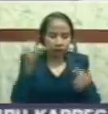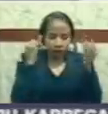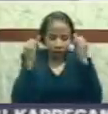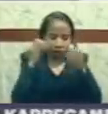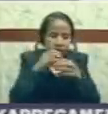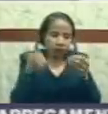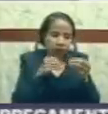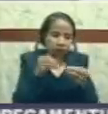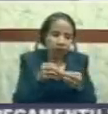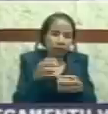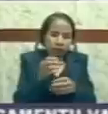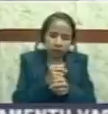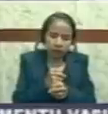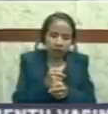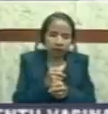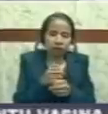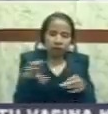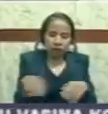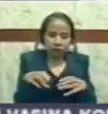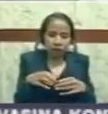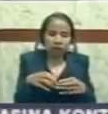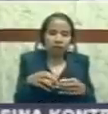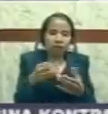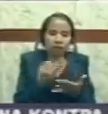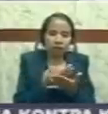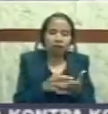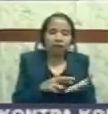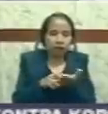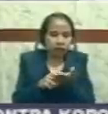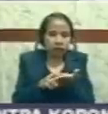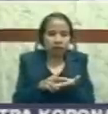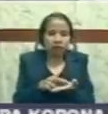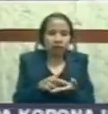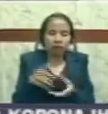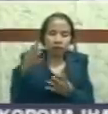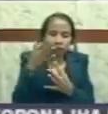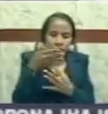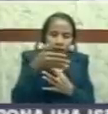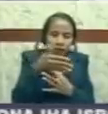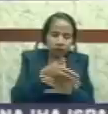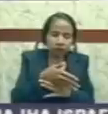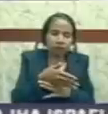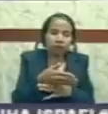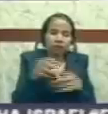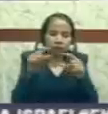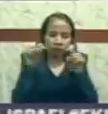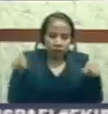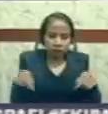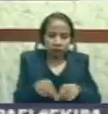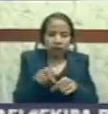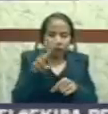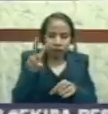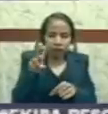com as receitas, não despesas, serviços, não fundos autónomos e da Nenê, está mationa e a tabela 2 ou a